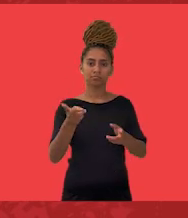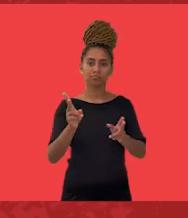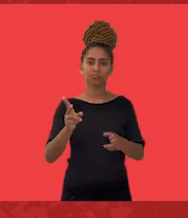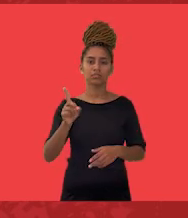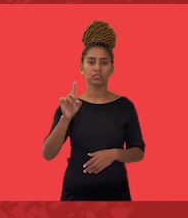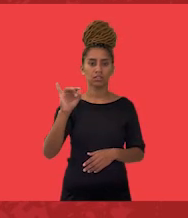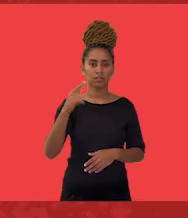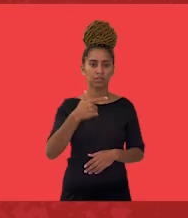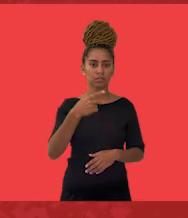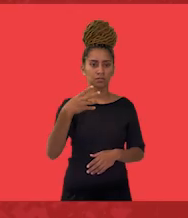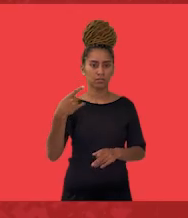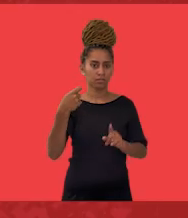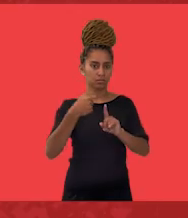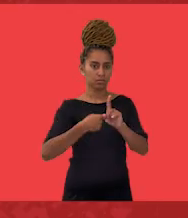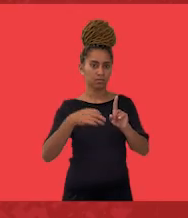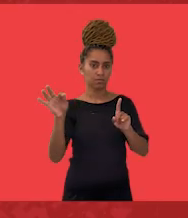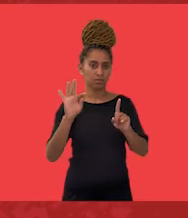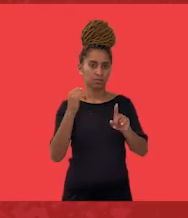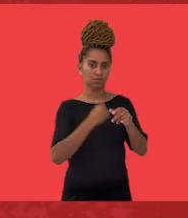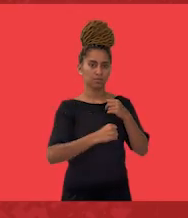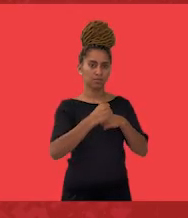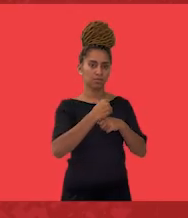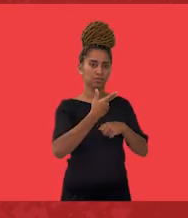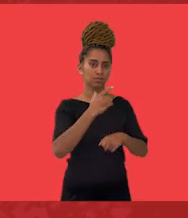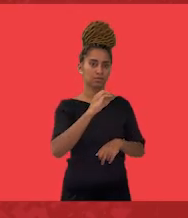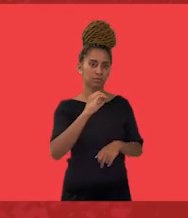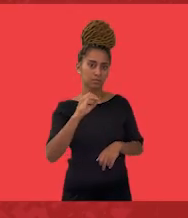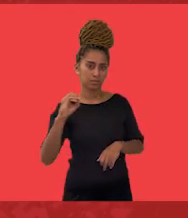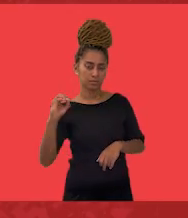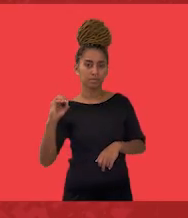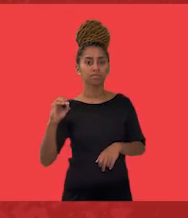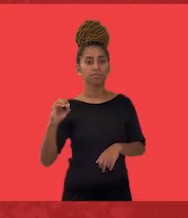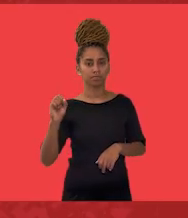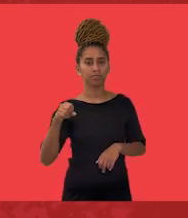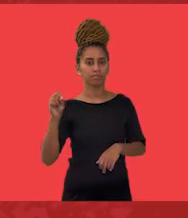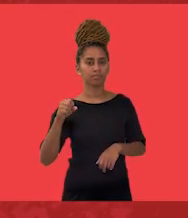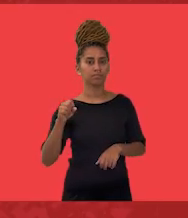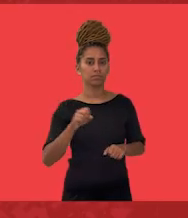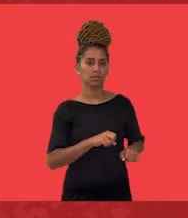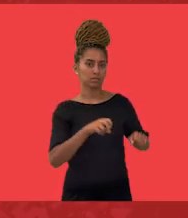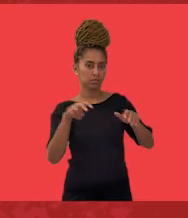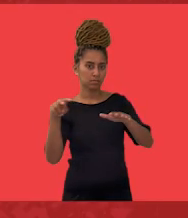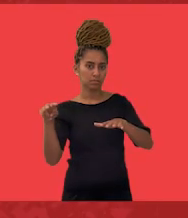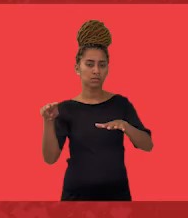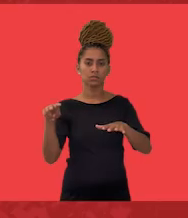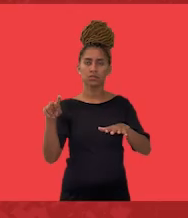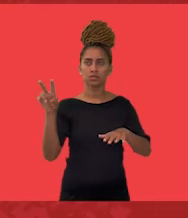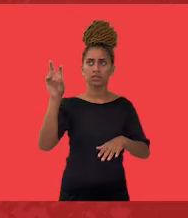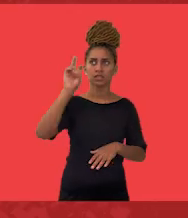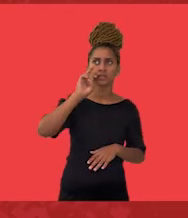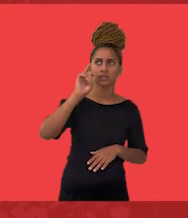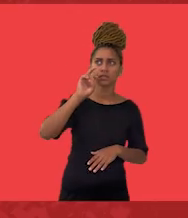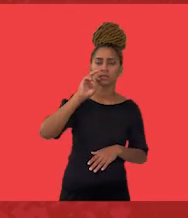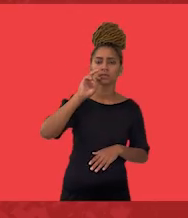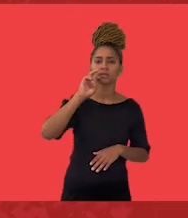constatação. Po, personagem preferido dos Teletubbies, estava mal desenhada em seu